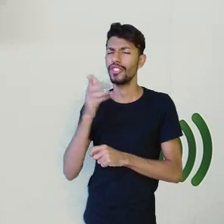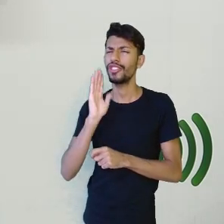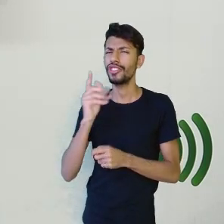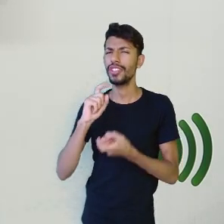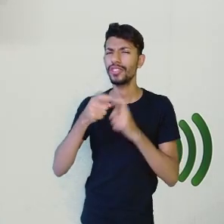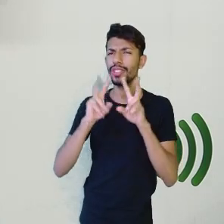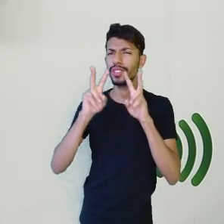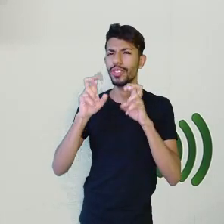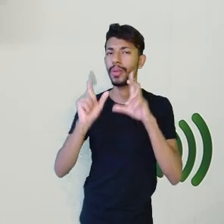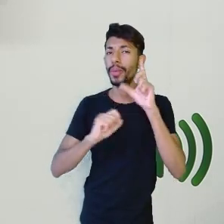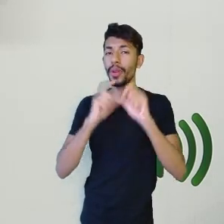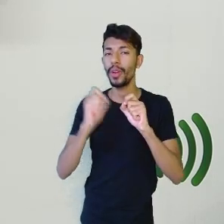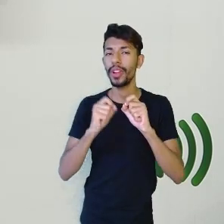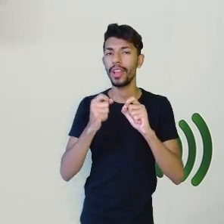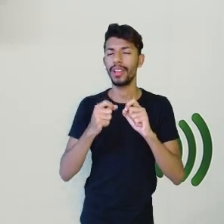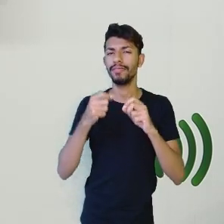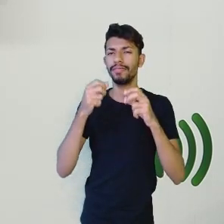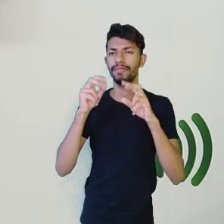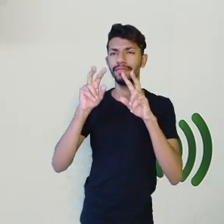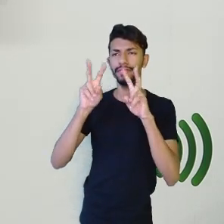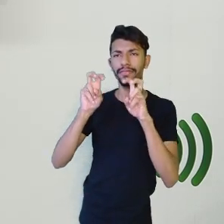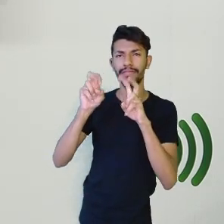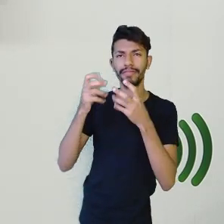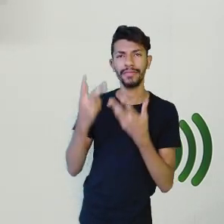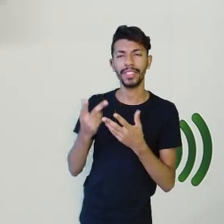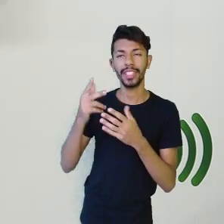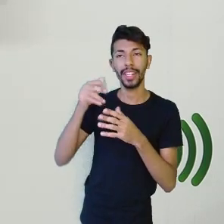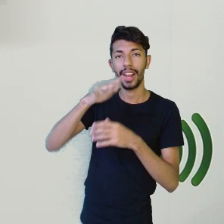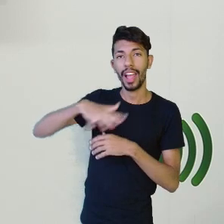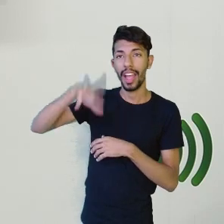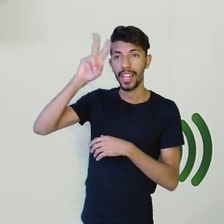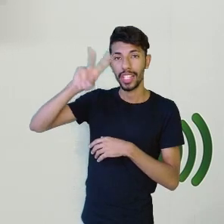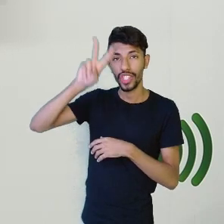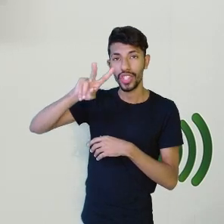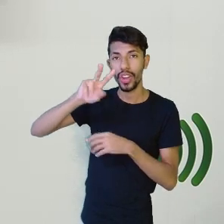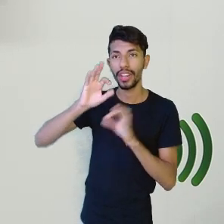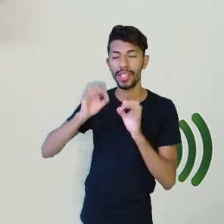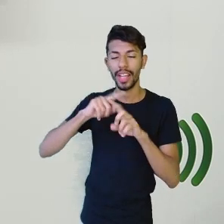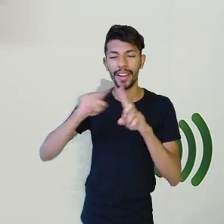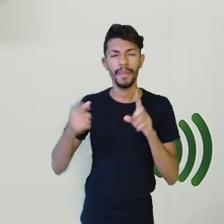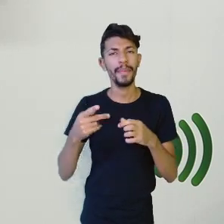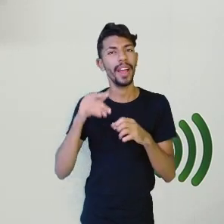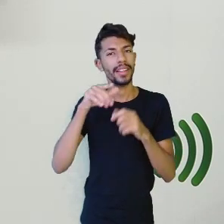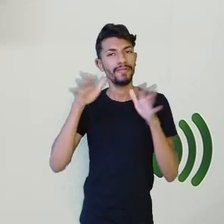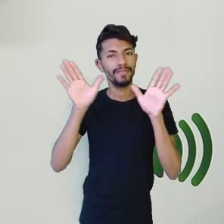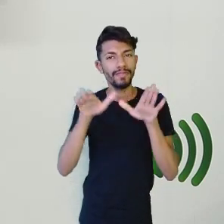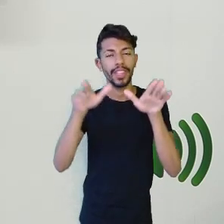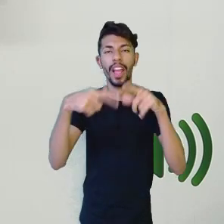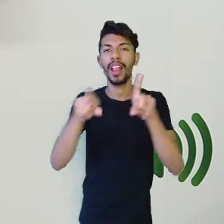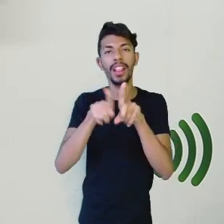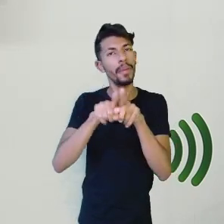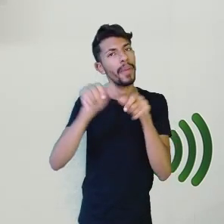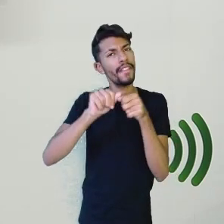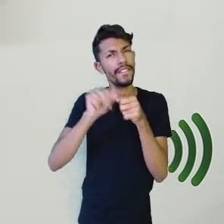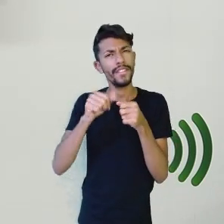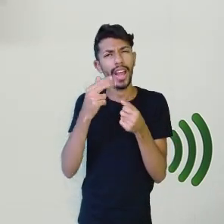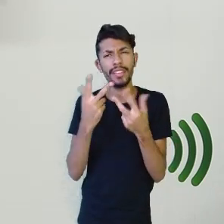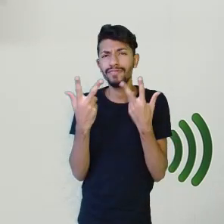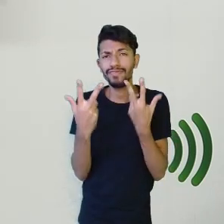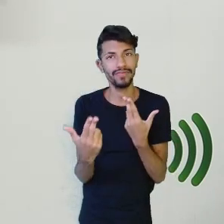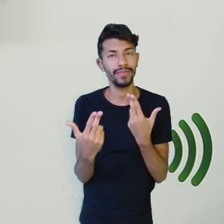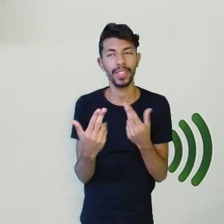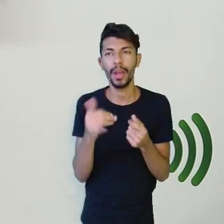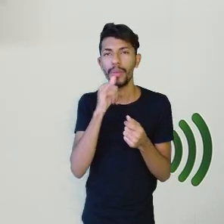falou de migração de pessoas, as aves também realizam esse movimento de migração. Elas se retiram